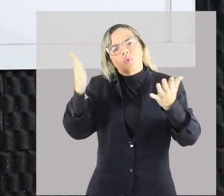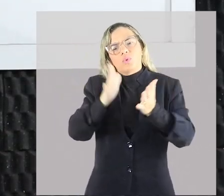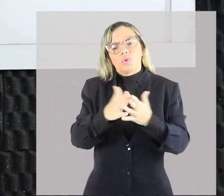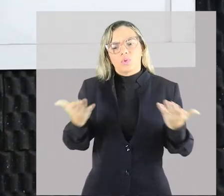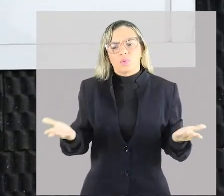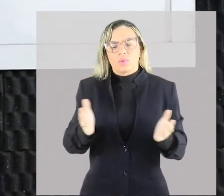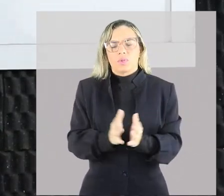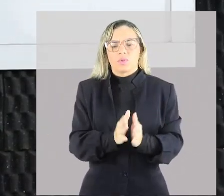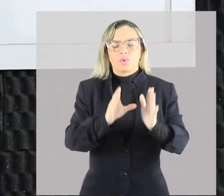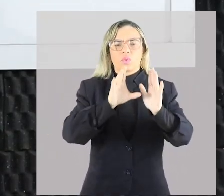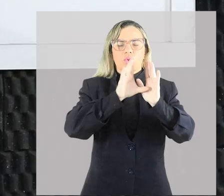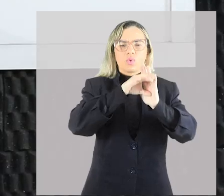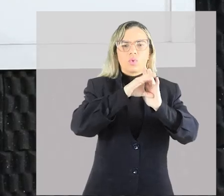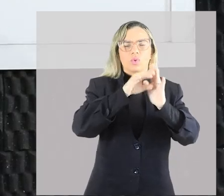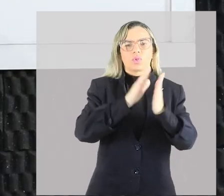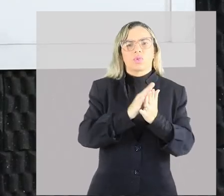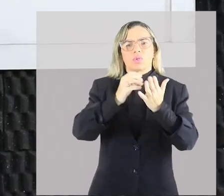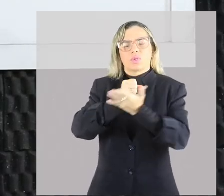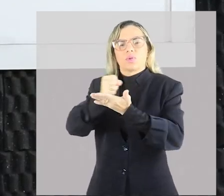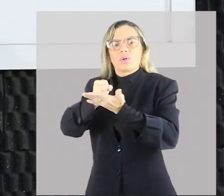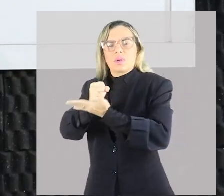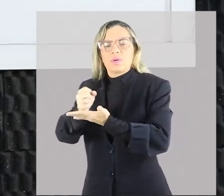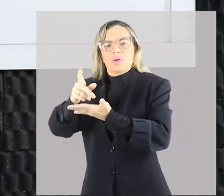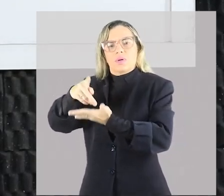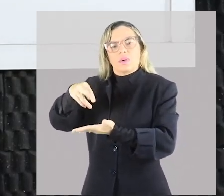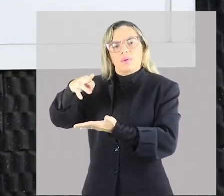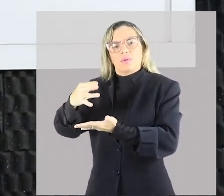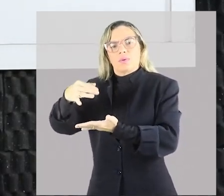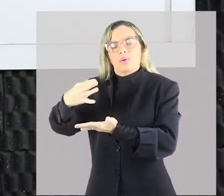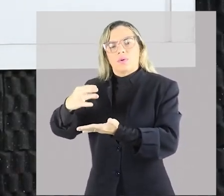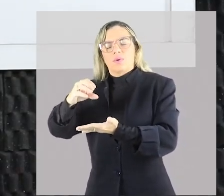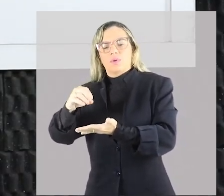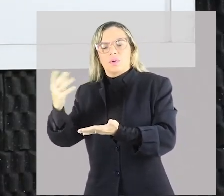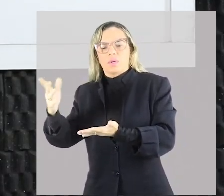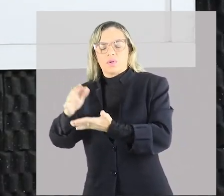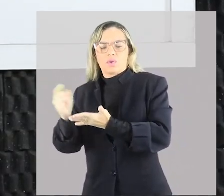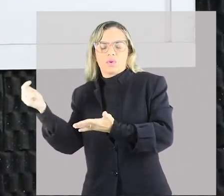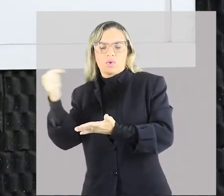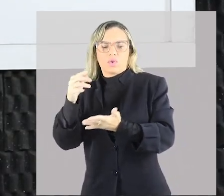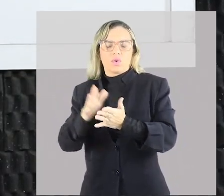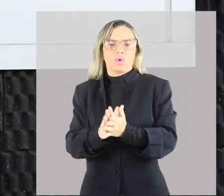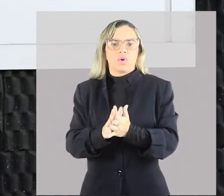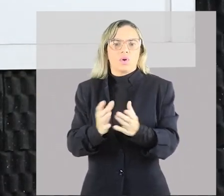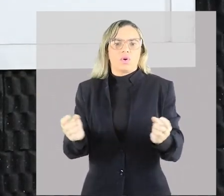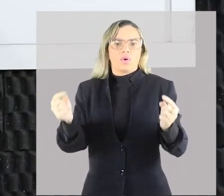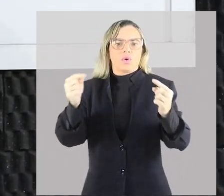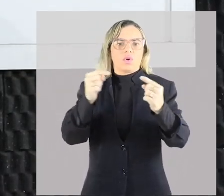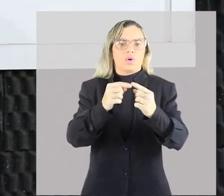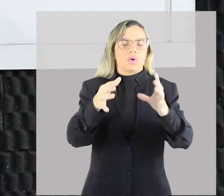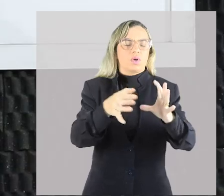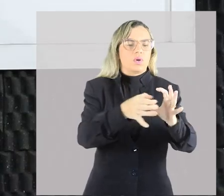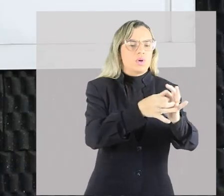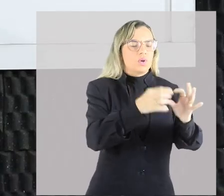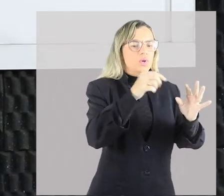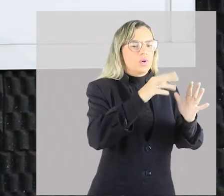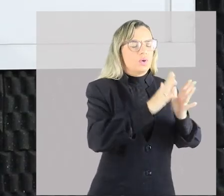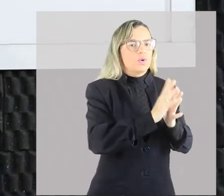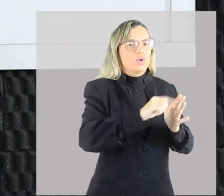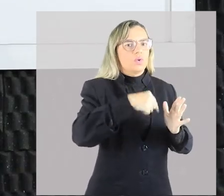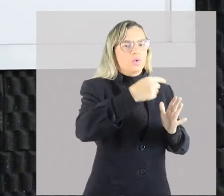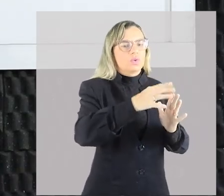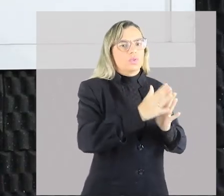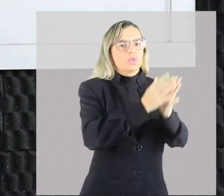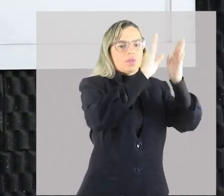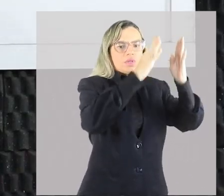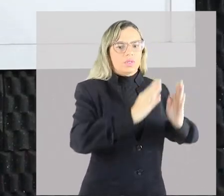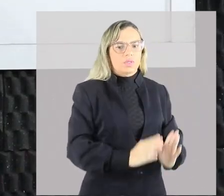conjunto é um conceito primitivo. É aquele conceito que ele consegue definir os outros, mas por si só ele não tem uma definição